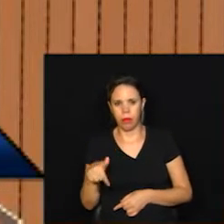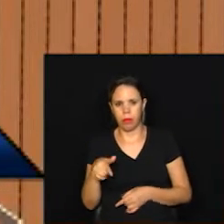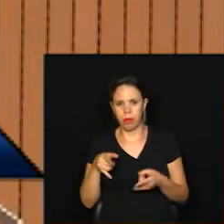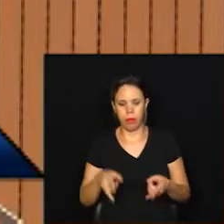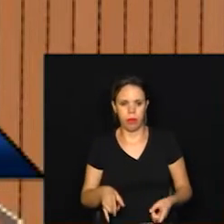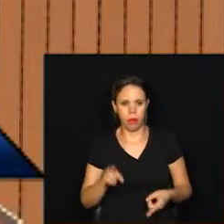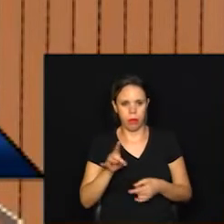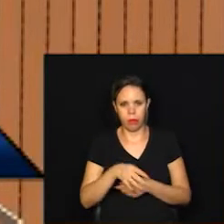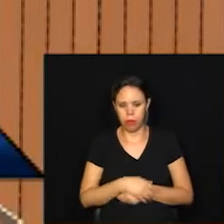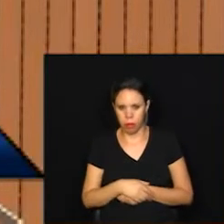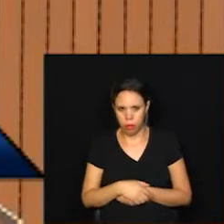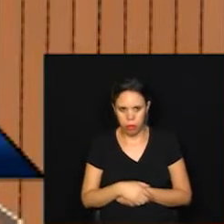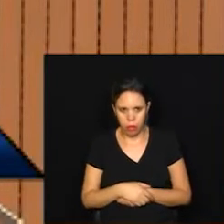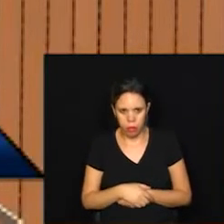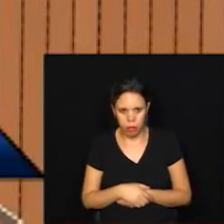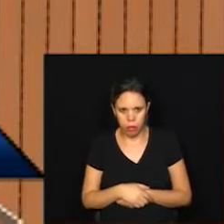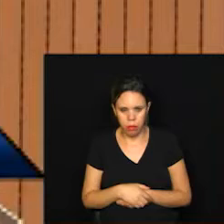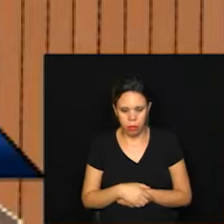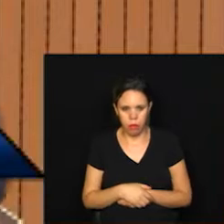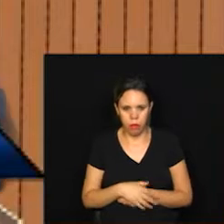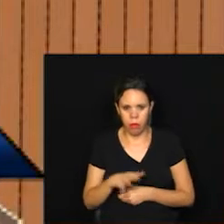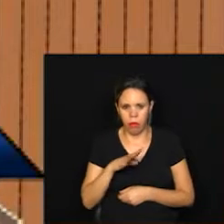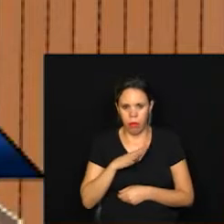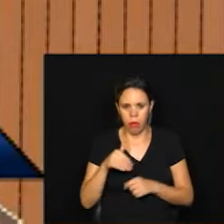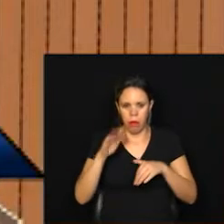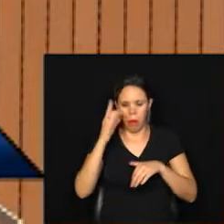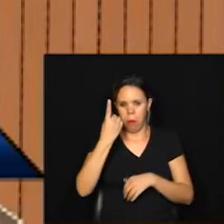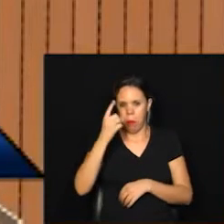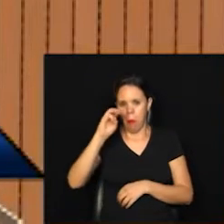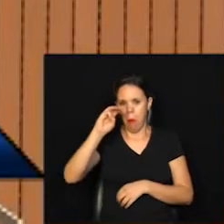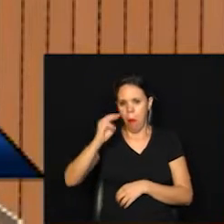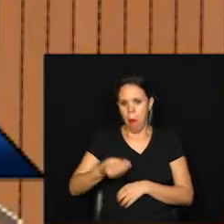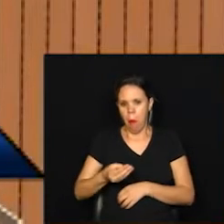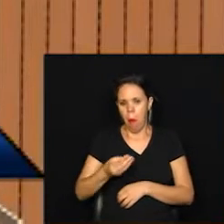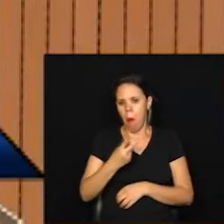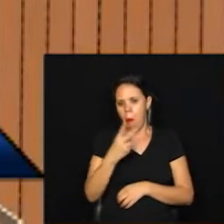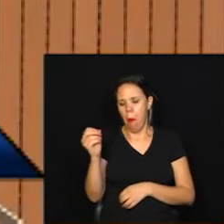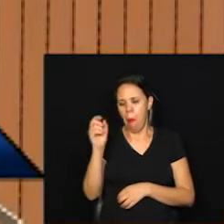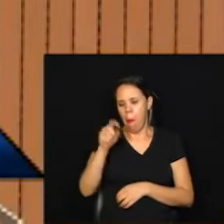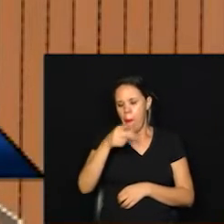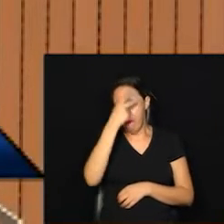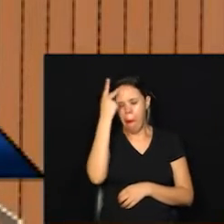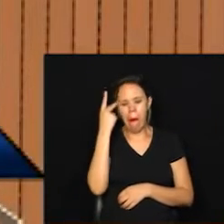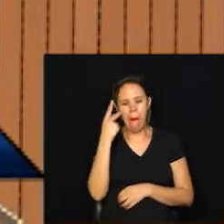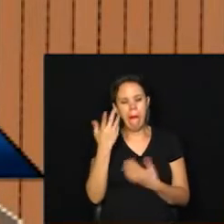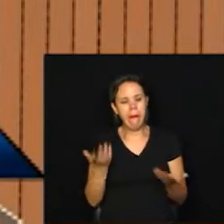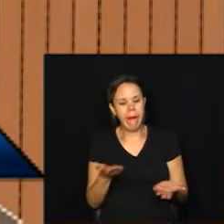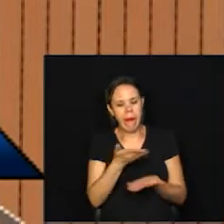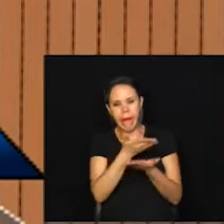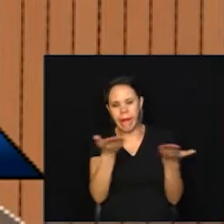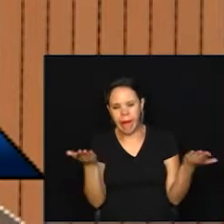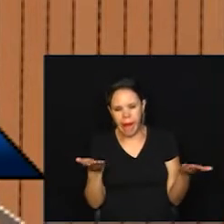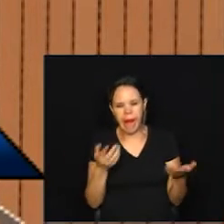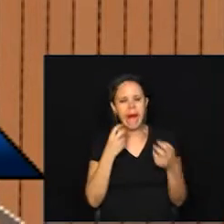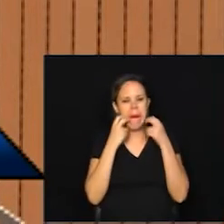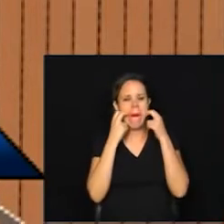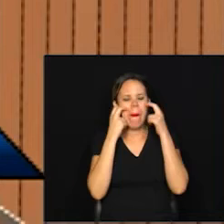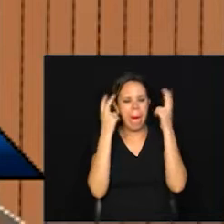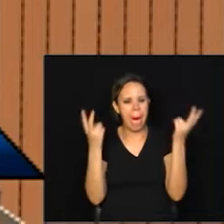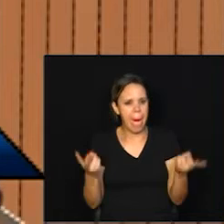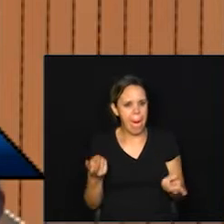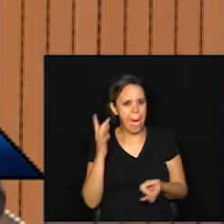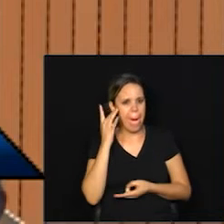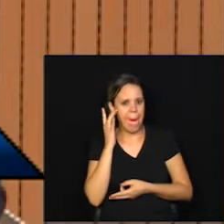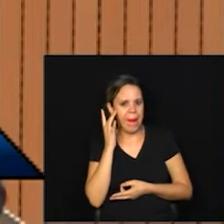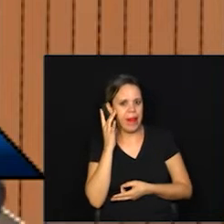leitos, numa cidade com mais de 1.200.000 habitantes. Então, senhores, é uma vergonha. Eu acho que